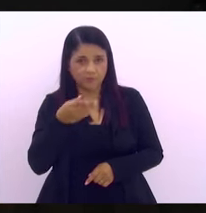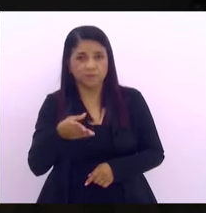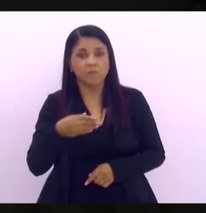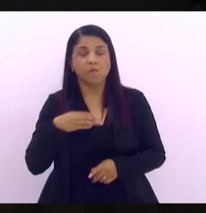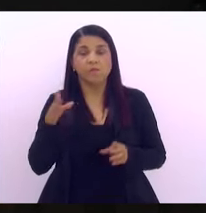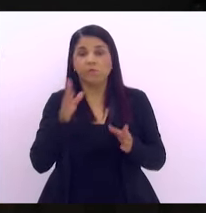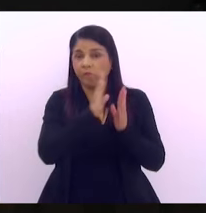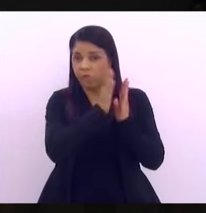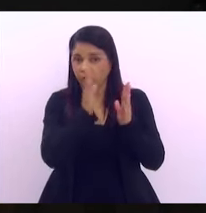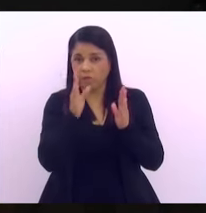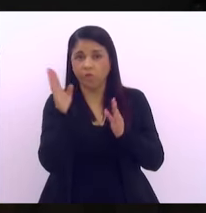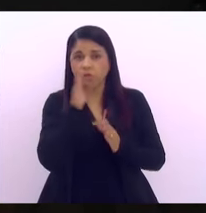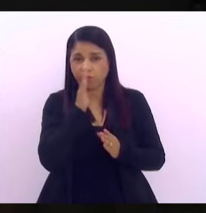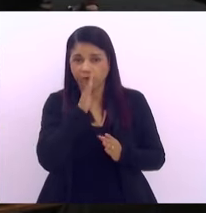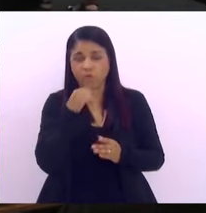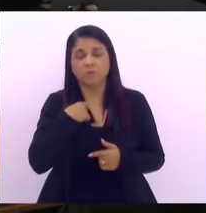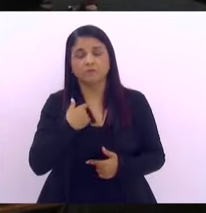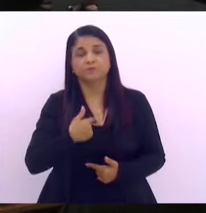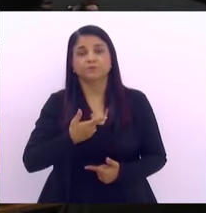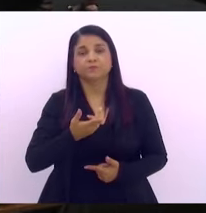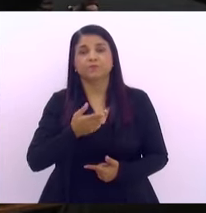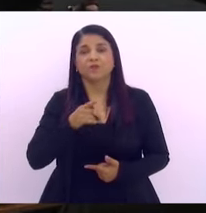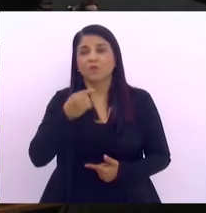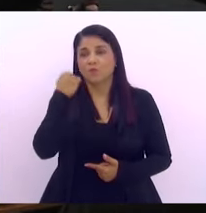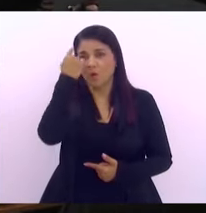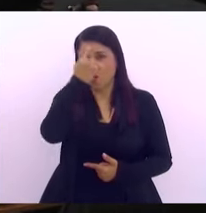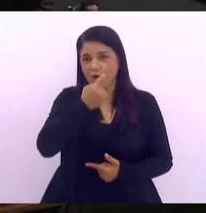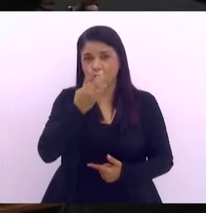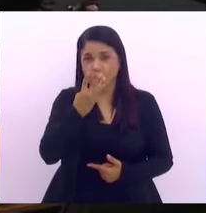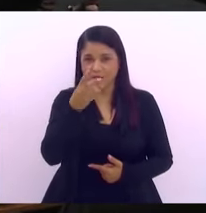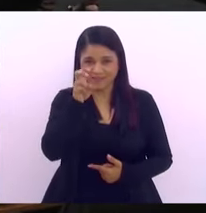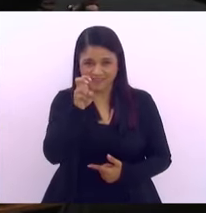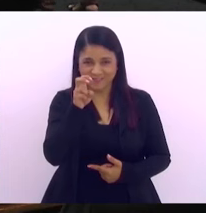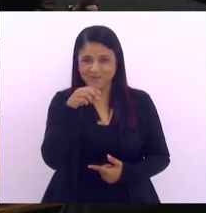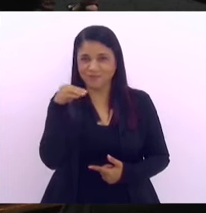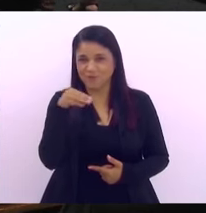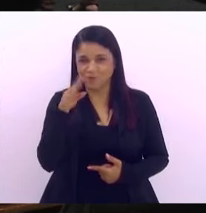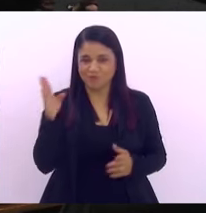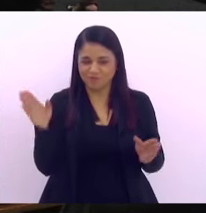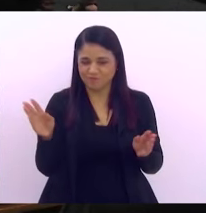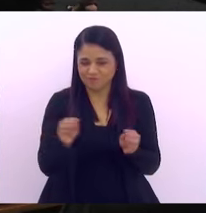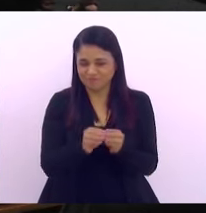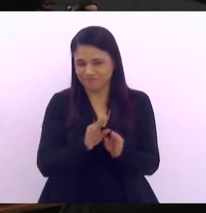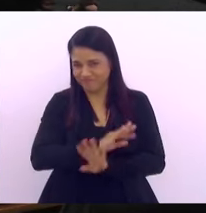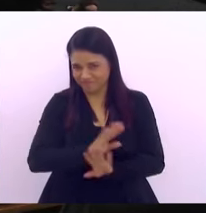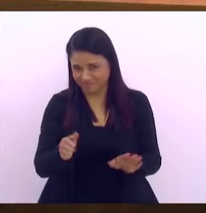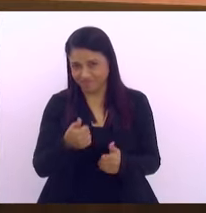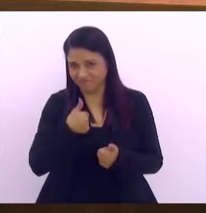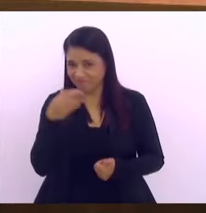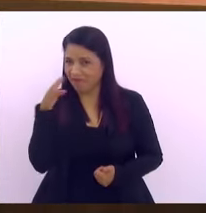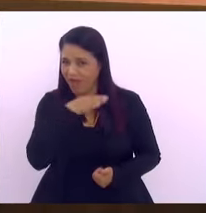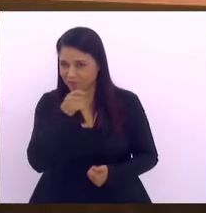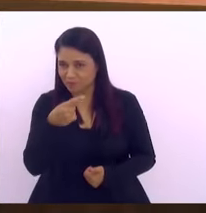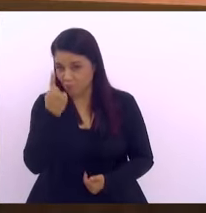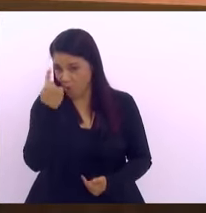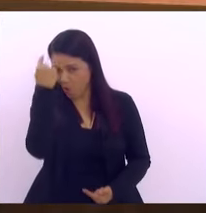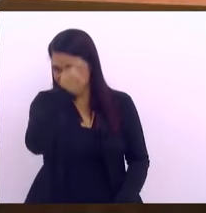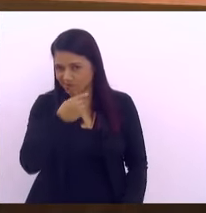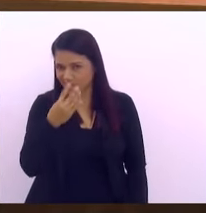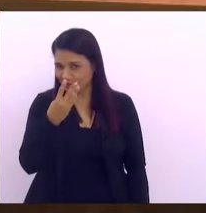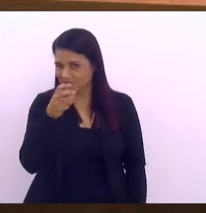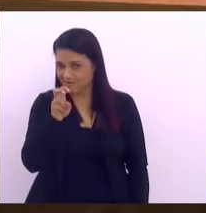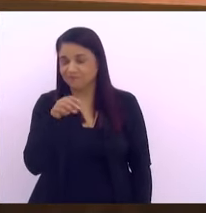gente pudesse seguir. Meu é rápido, presidente. 1h45 a gente termina. Jogo rápido. Presidente, olha só. Quero